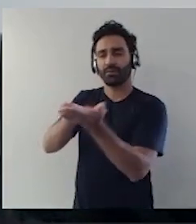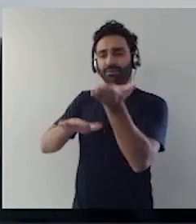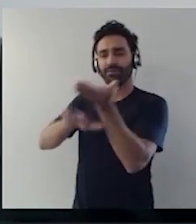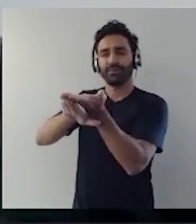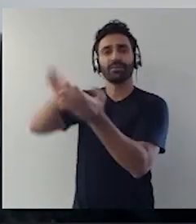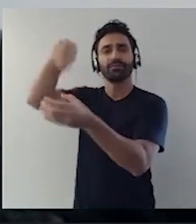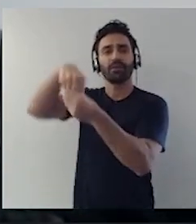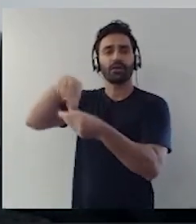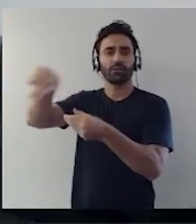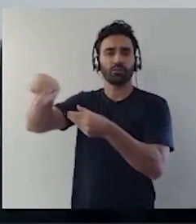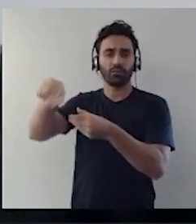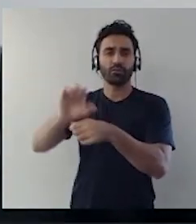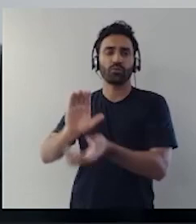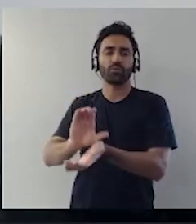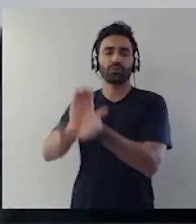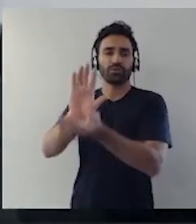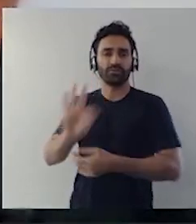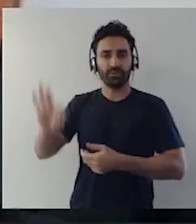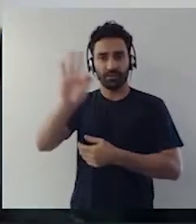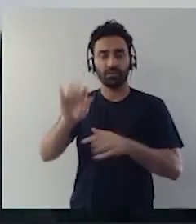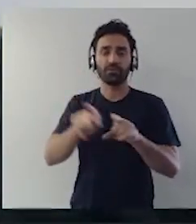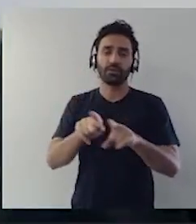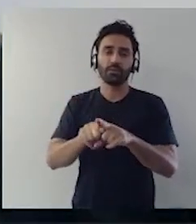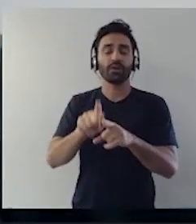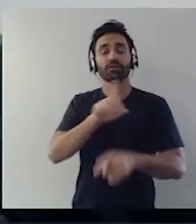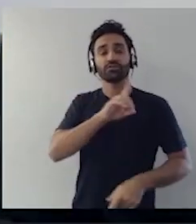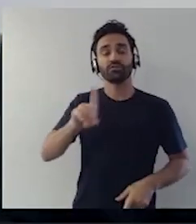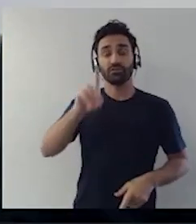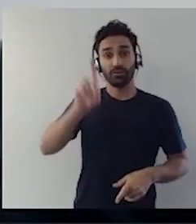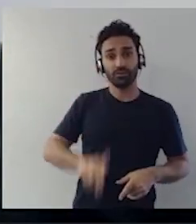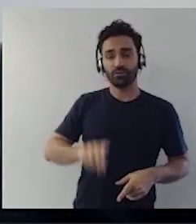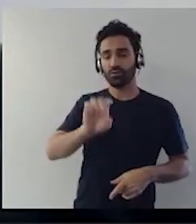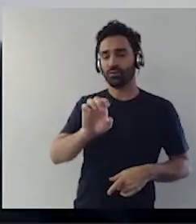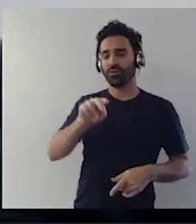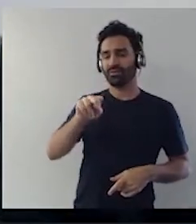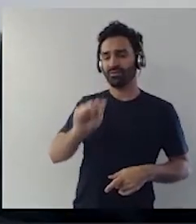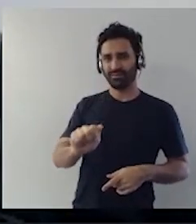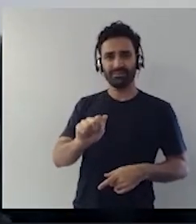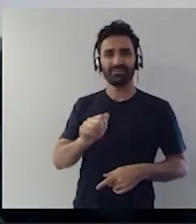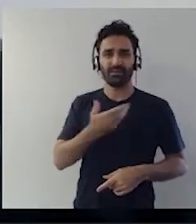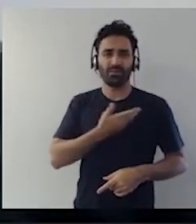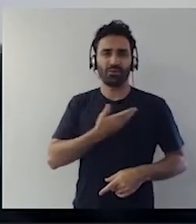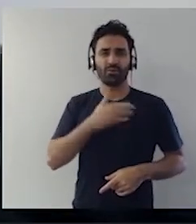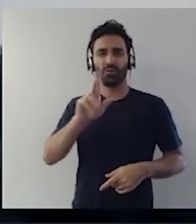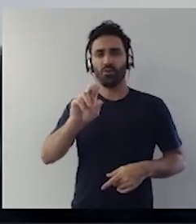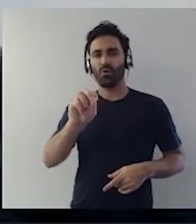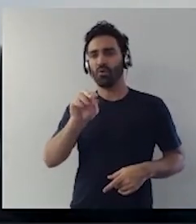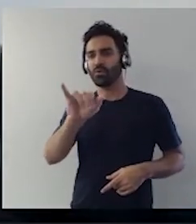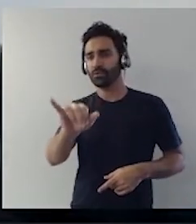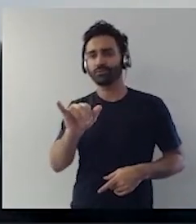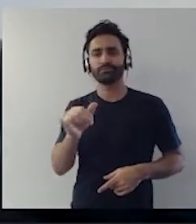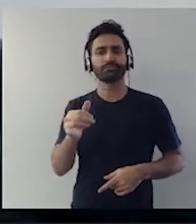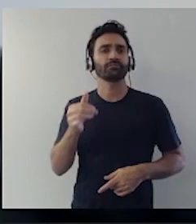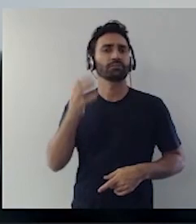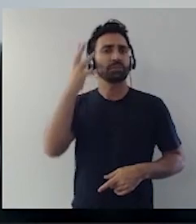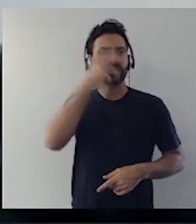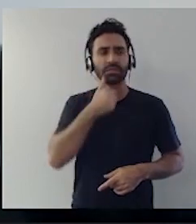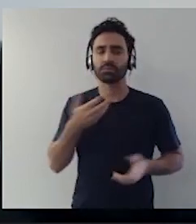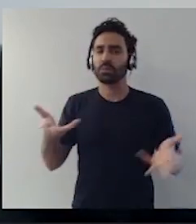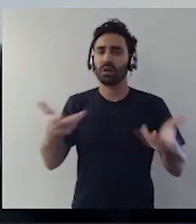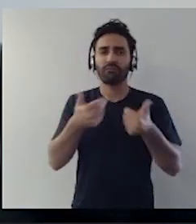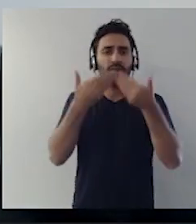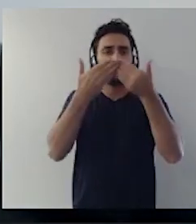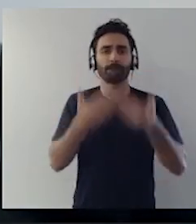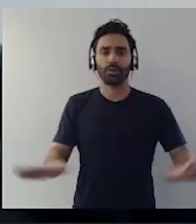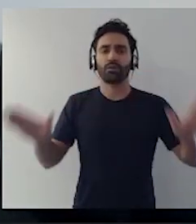Conselho Federal, ao nosso diretor da ENA, colega Rony Duarte, que beleza, que maravilha que foi a abertura